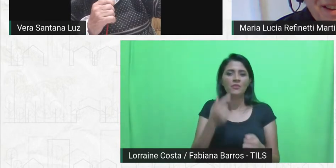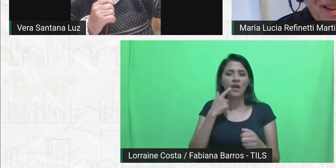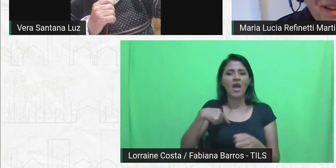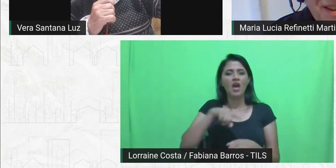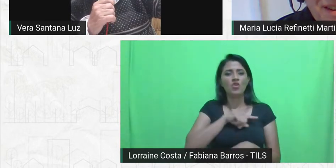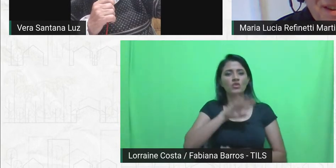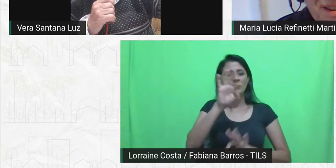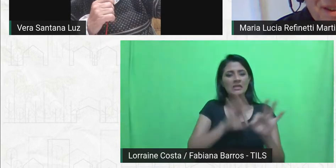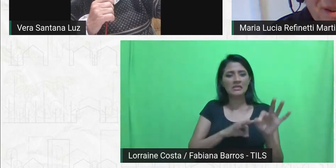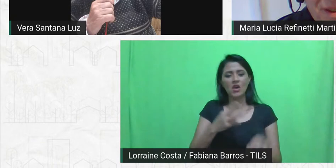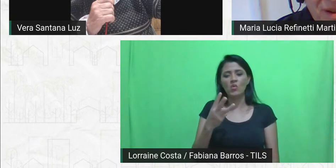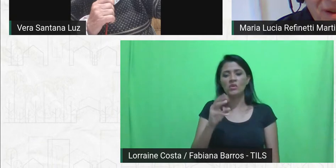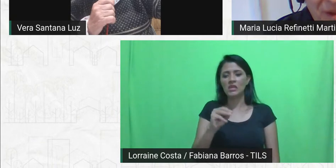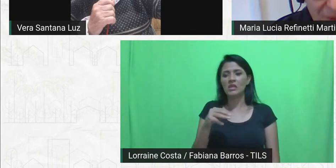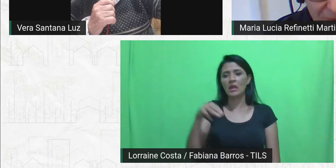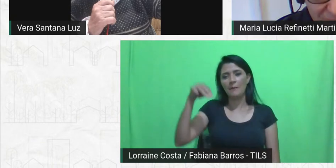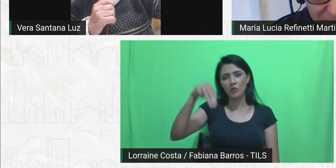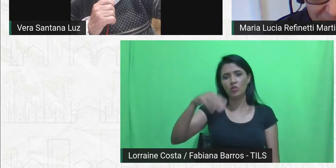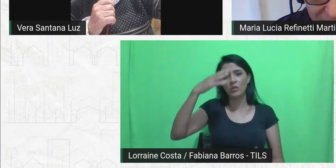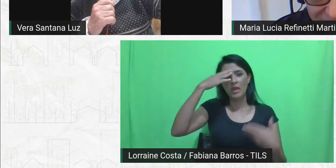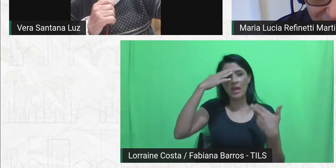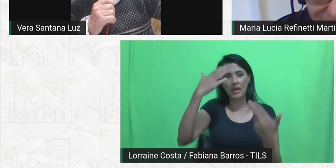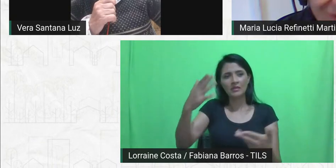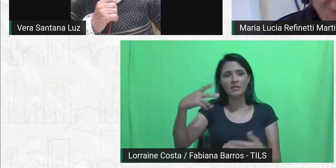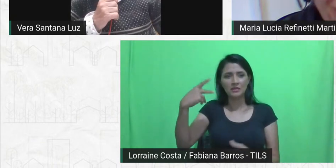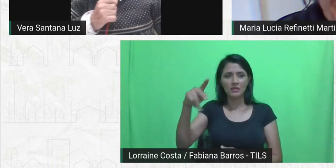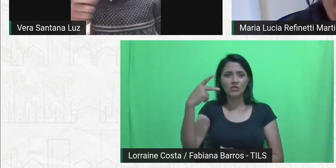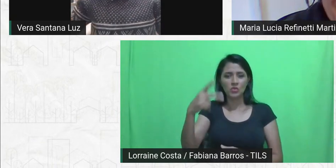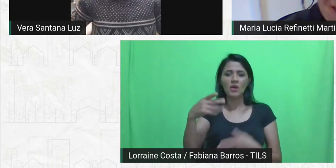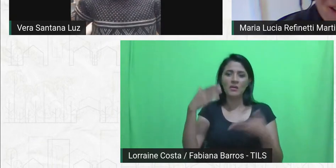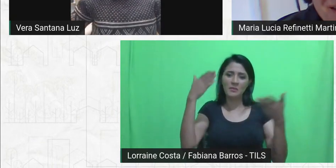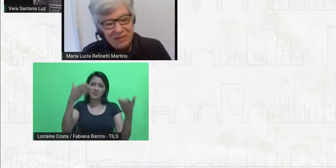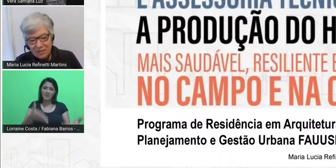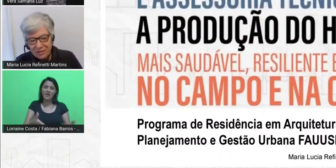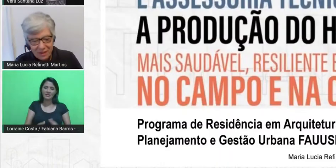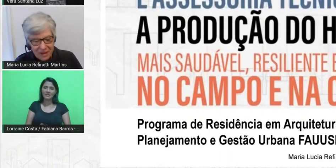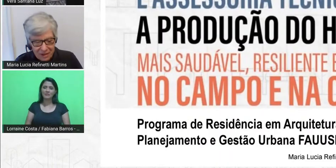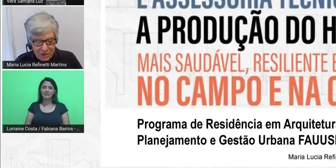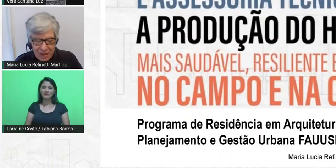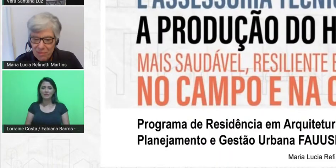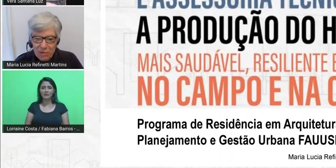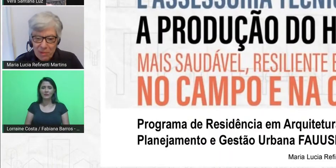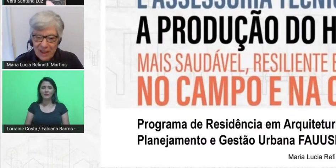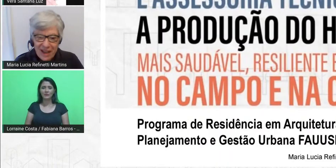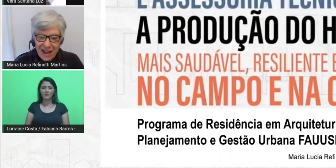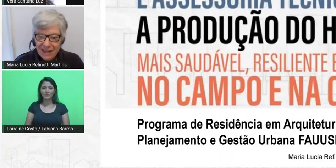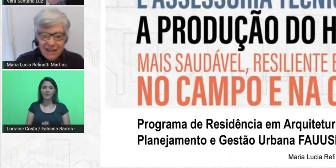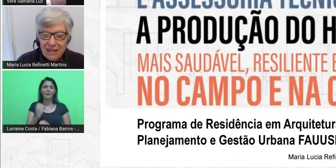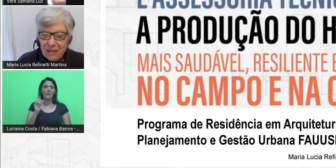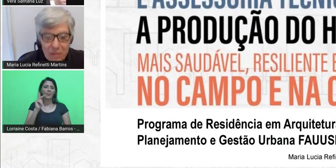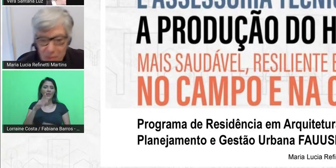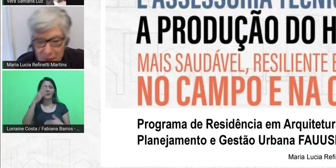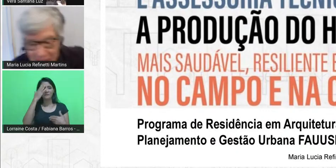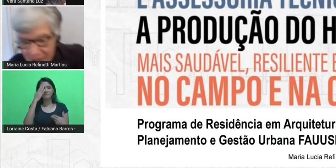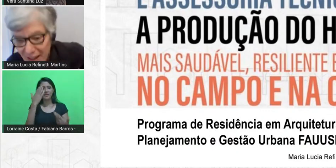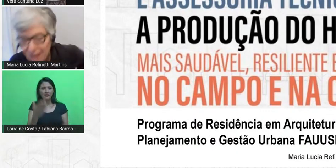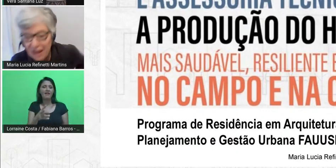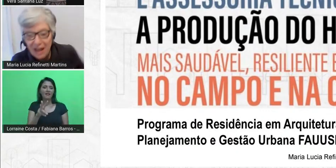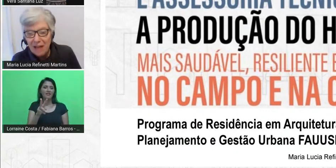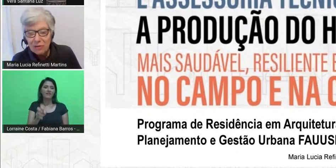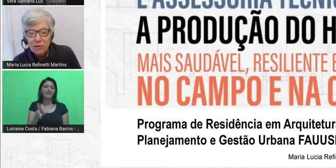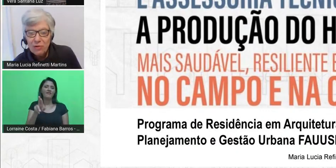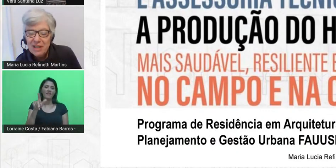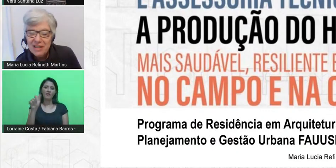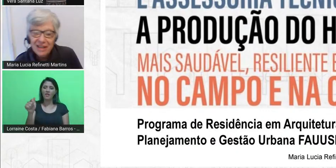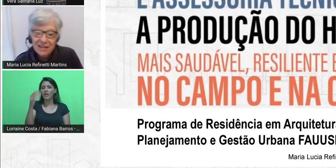minutos, agradeço muito sua participação. Ok. Vera, muito obrigada, obrigada